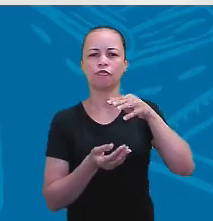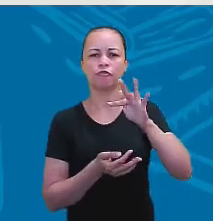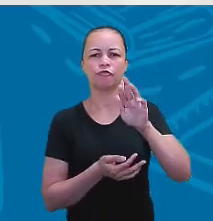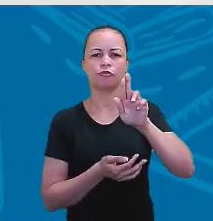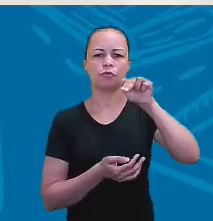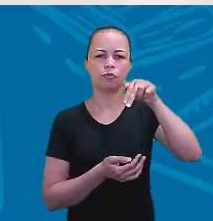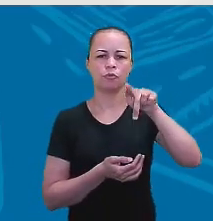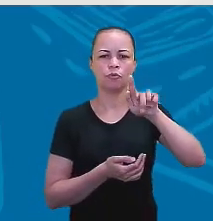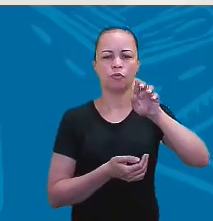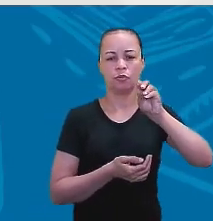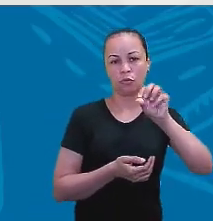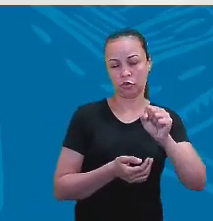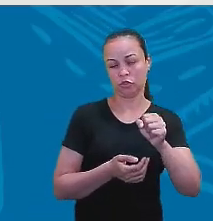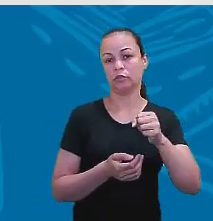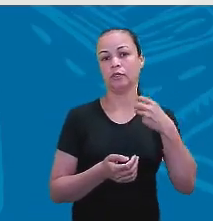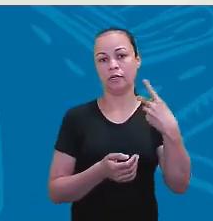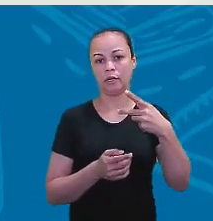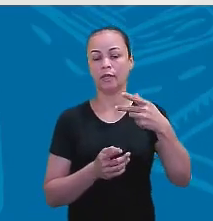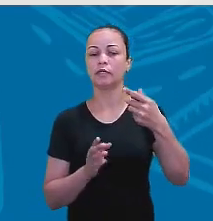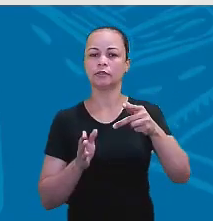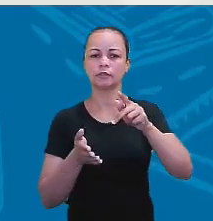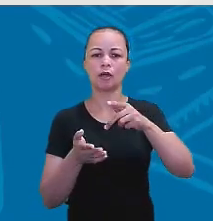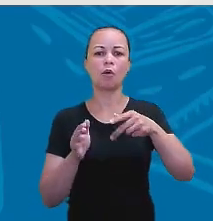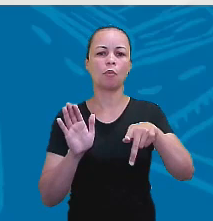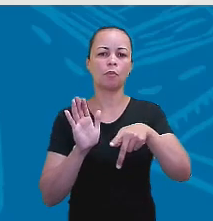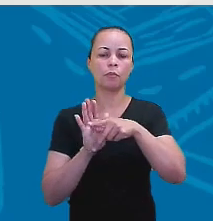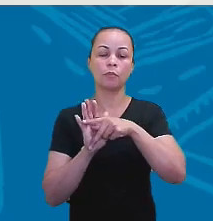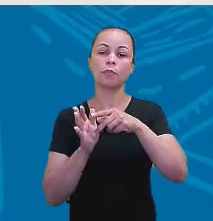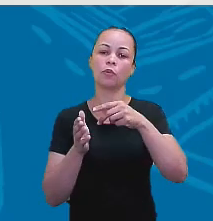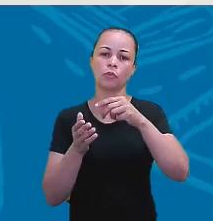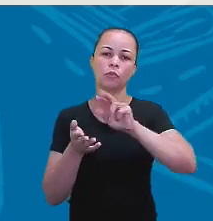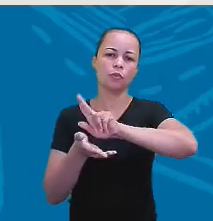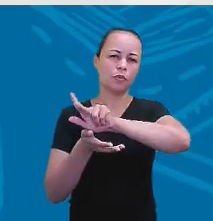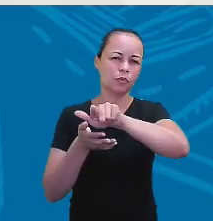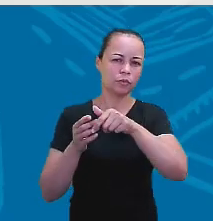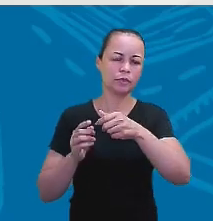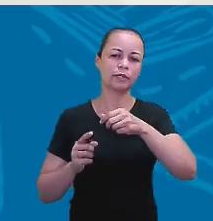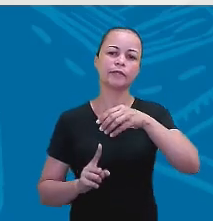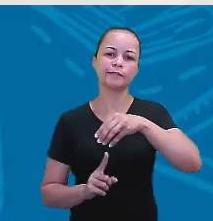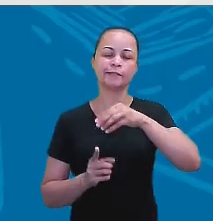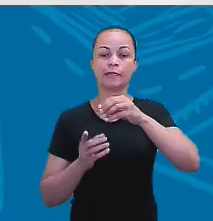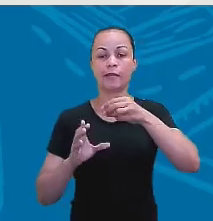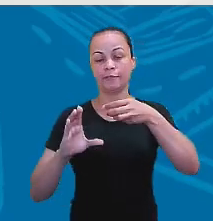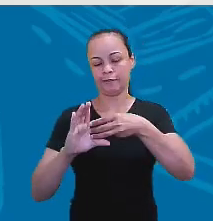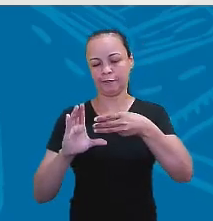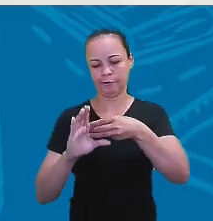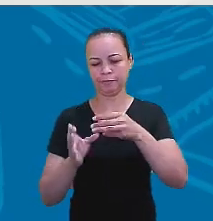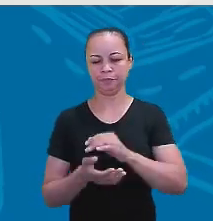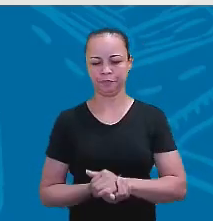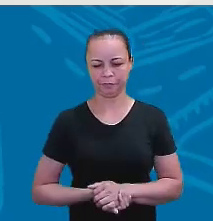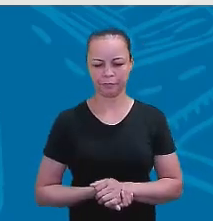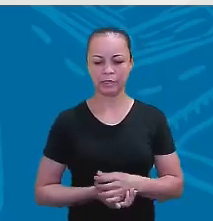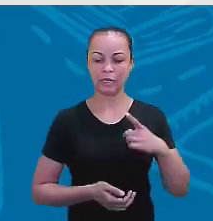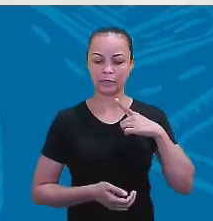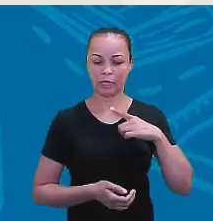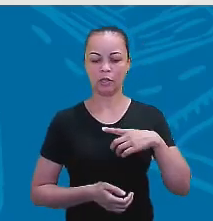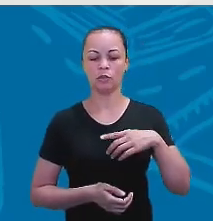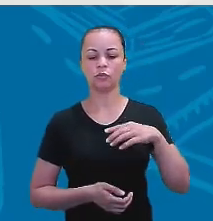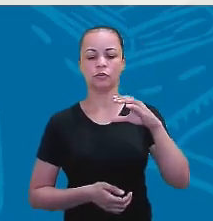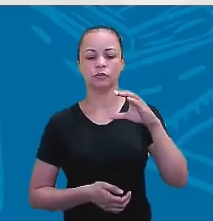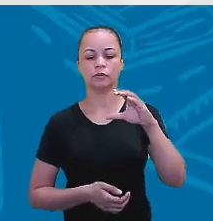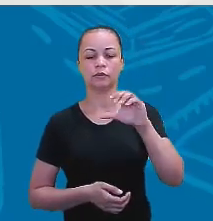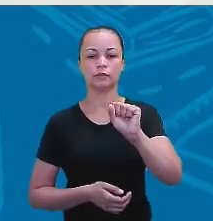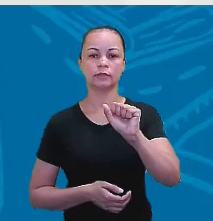fungo que são pluricelulares. Um exemplo, os cogumelos, como está ali, ó. E ali o animal, botou um exemplo ali do Homo sapiens sapiens, tá? E